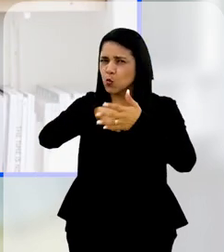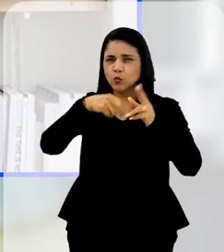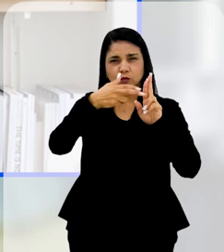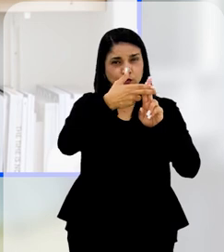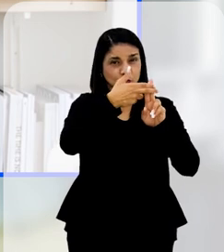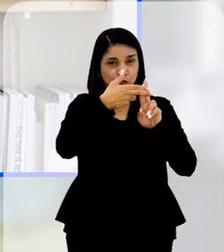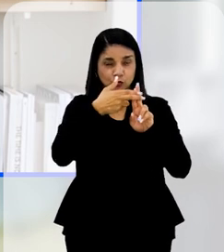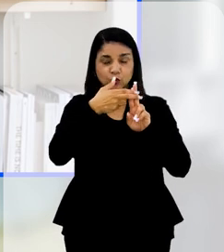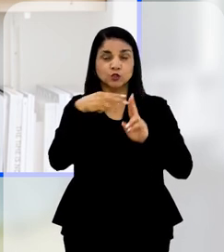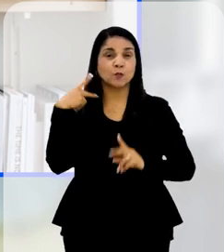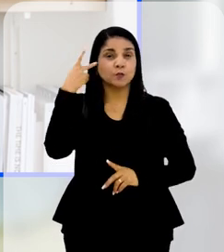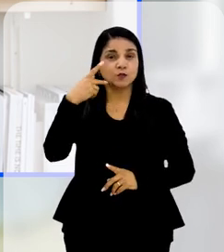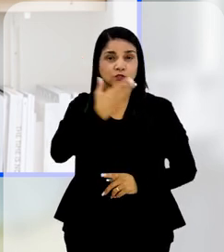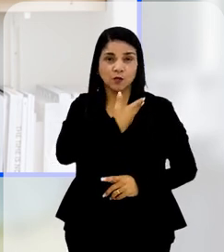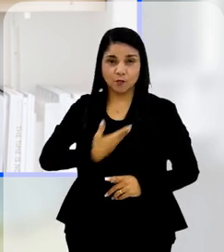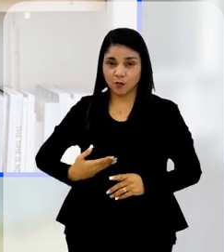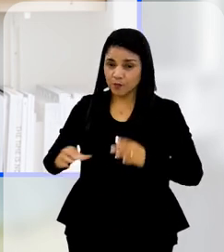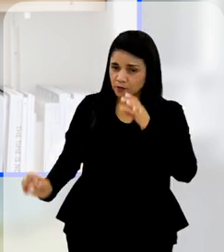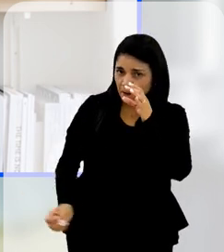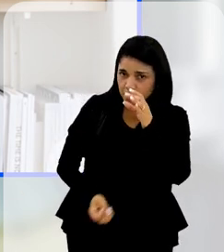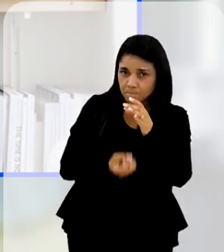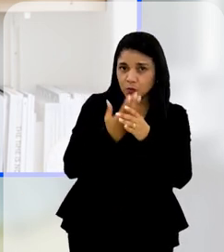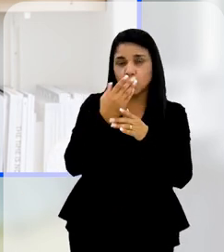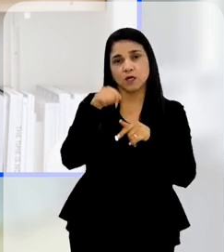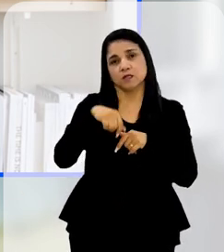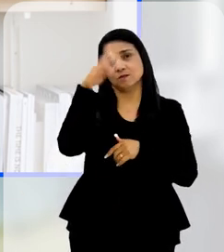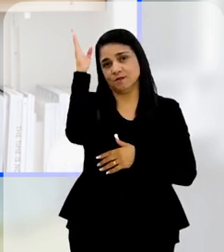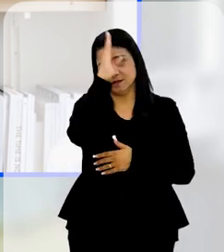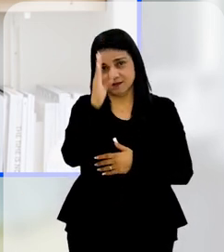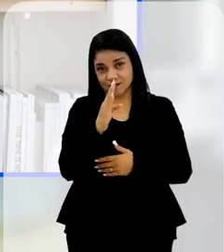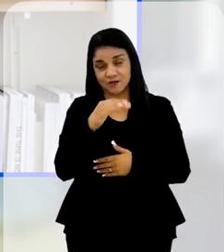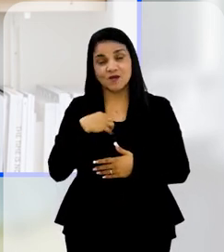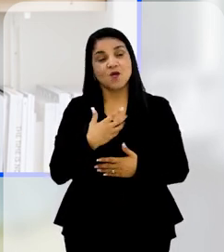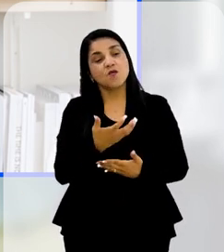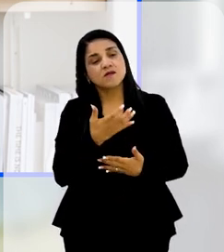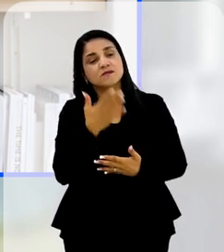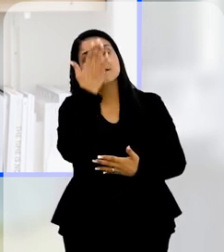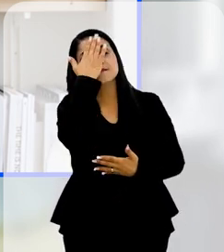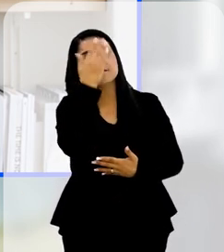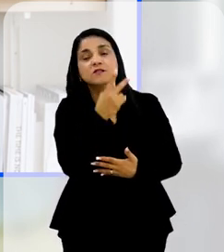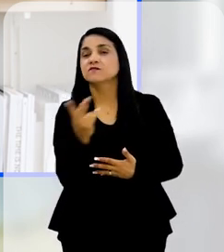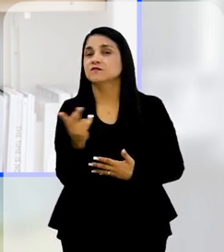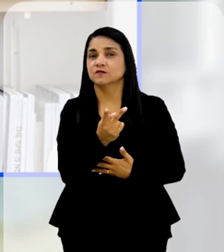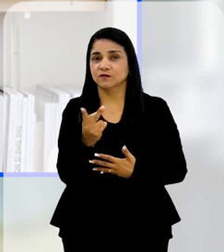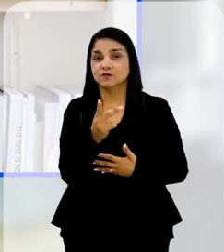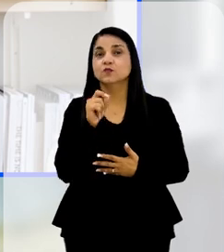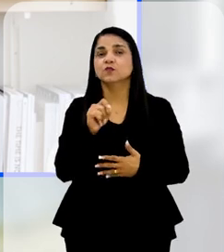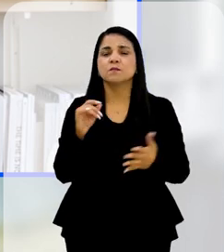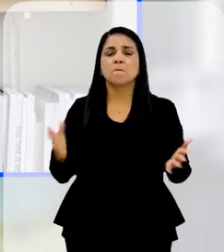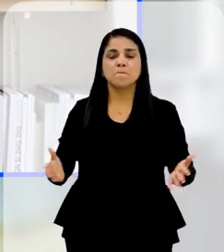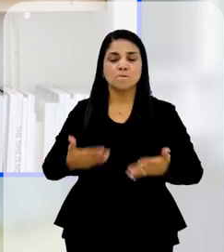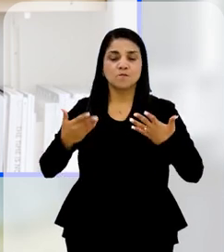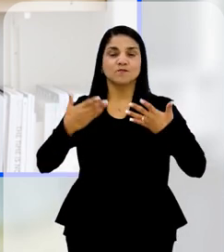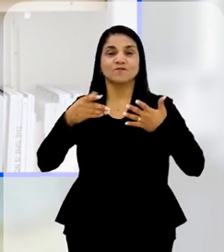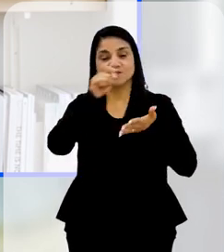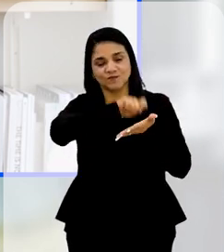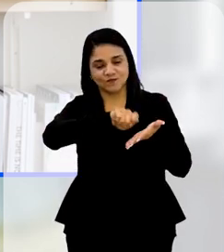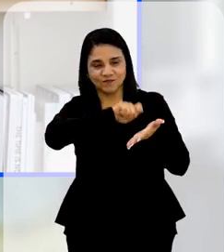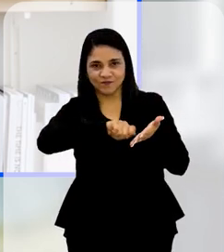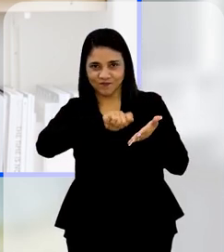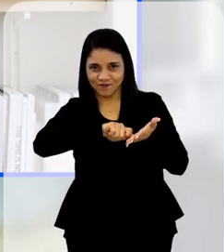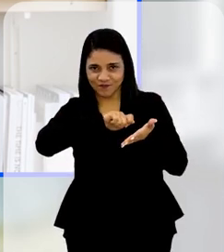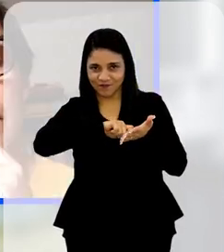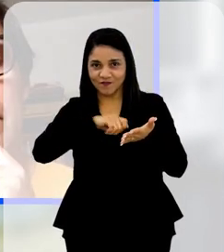já implantadas aqui nesse país. Primeiro, eu gostaria de saber de vocês o que motivou a fazer esse livro. Dr. Santini, primeiro o